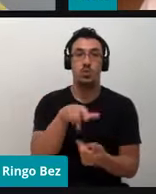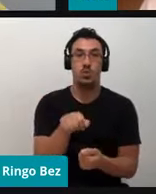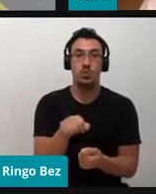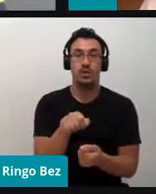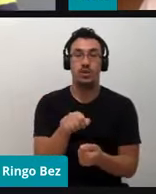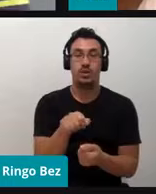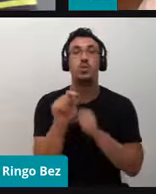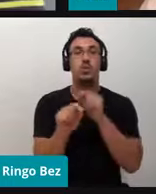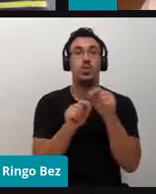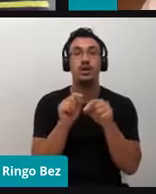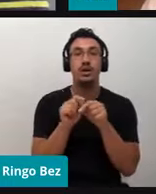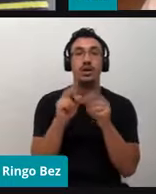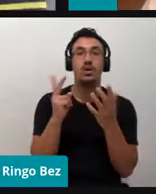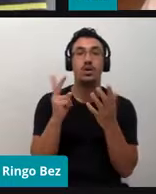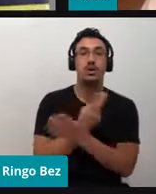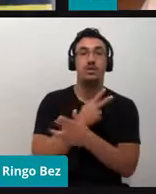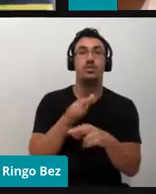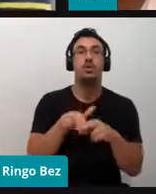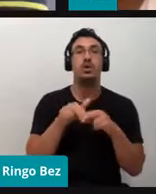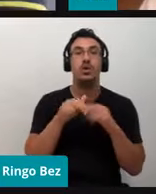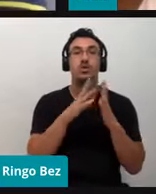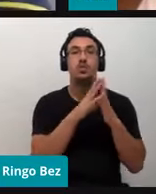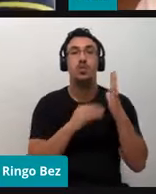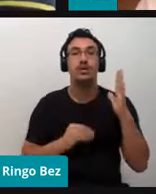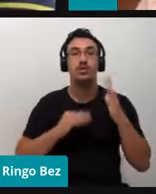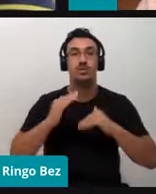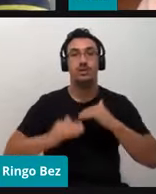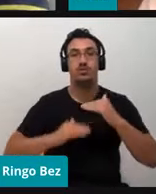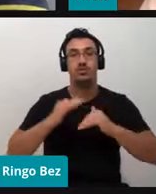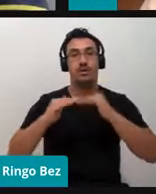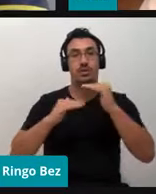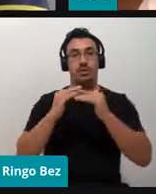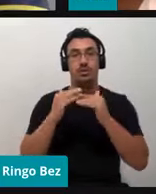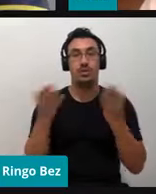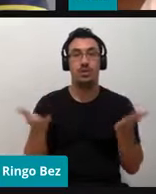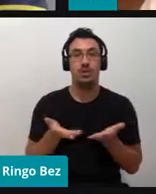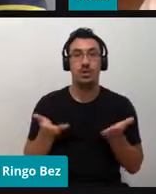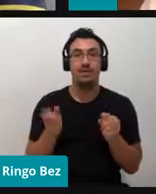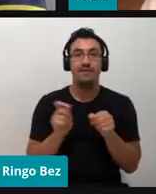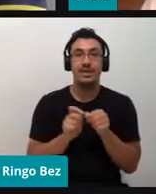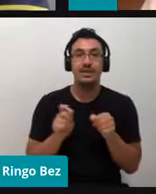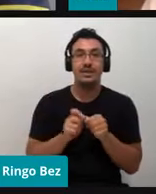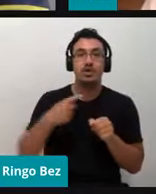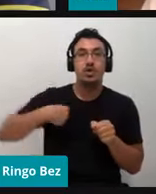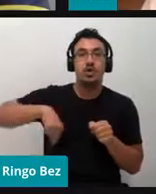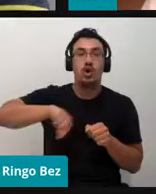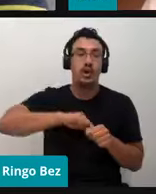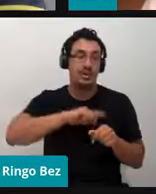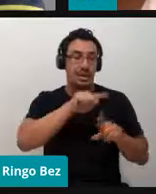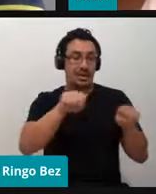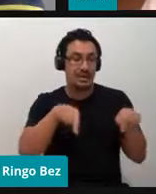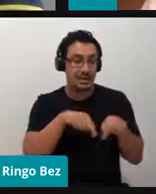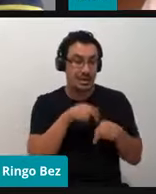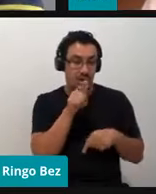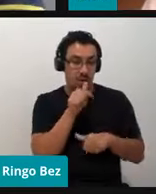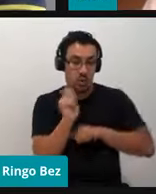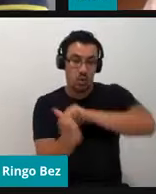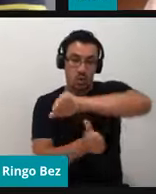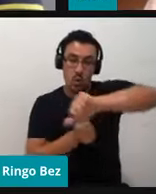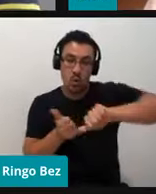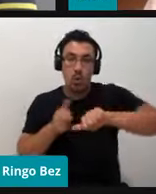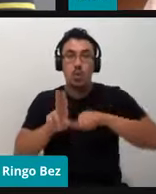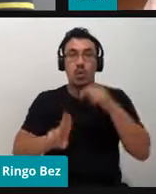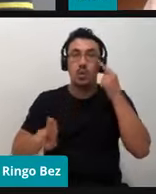ele decorre do nosso modelo de desenvolvimento, que está fazendo com que a gente converta as bacias hidrográficas para usos